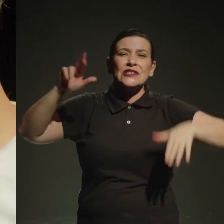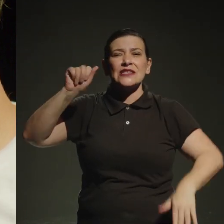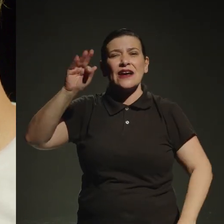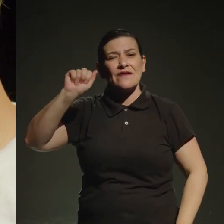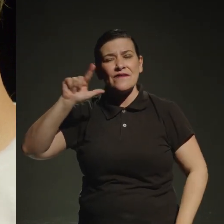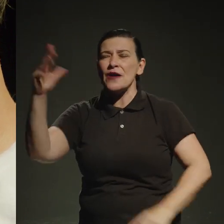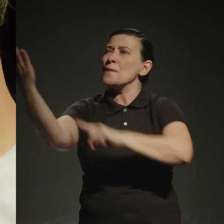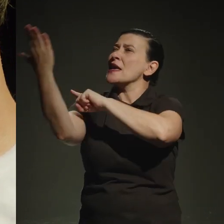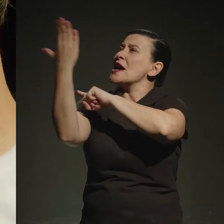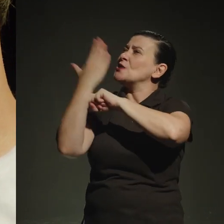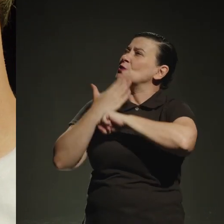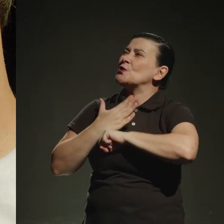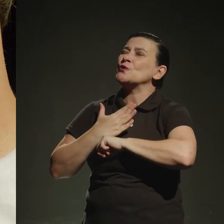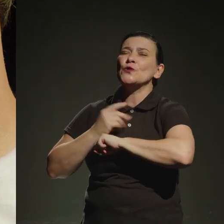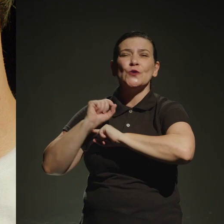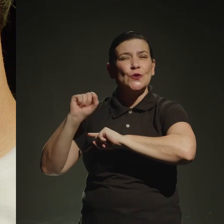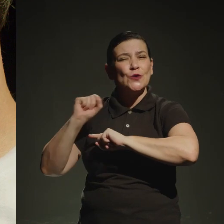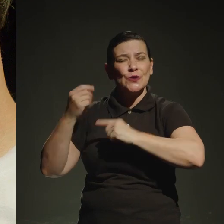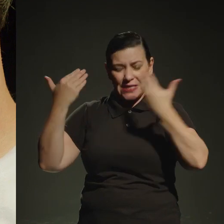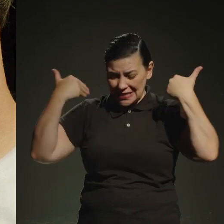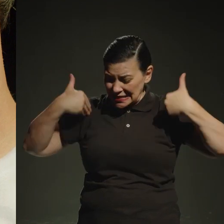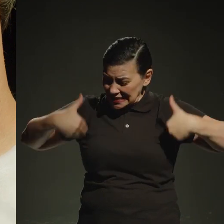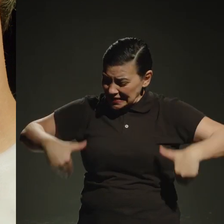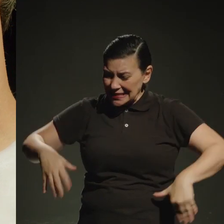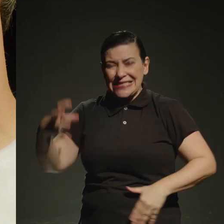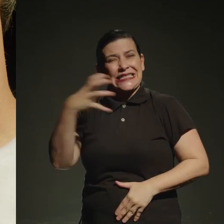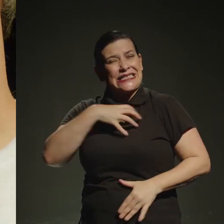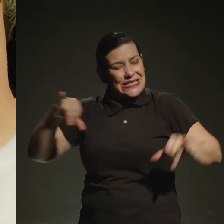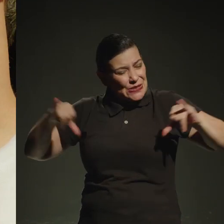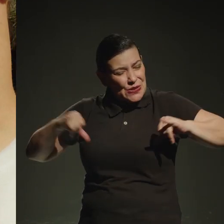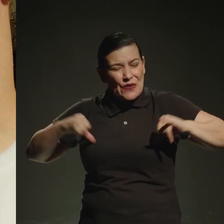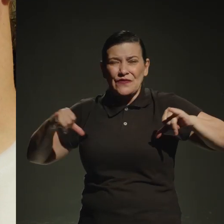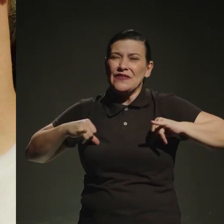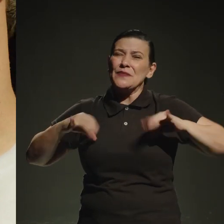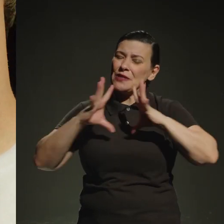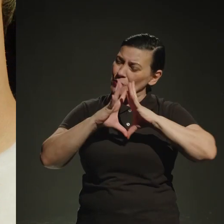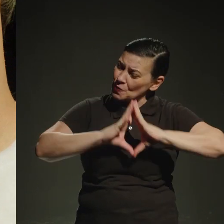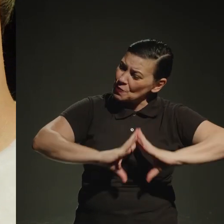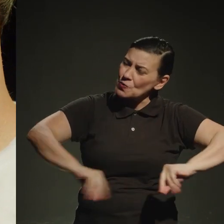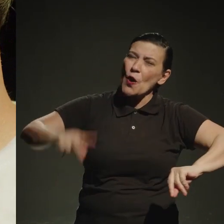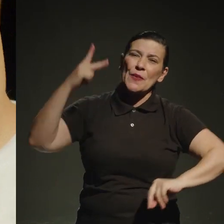líquido sagrado de tua ânfora dourada para purificar o meu sangue.